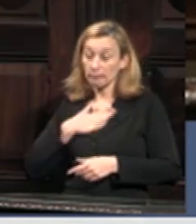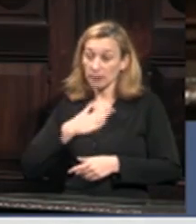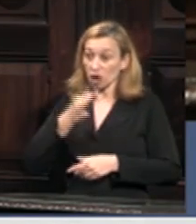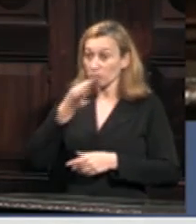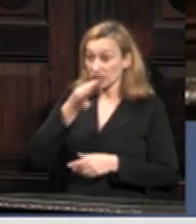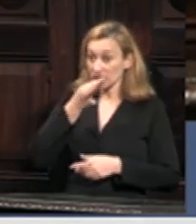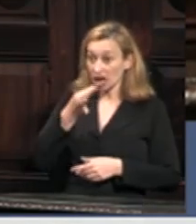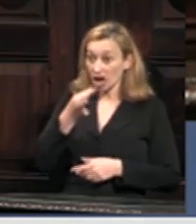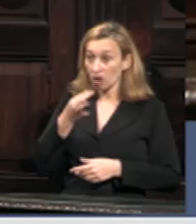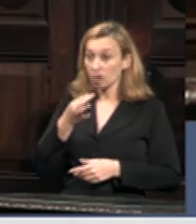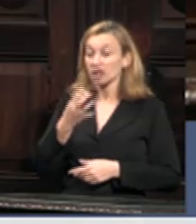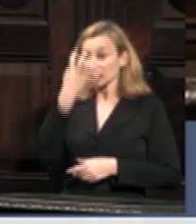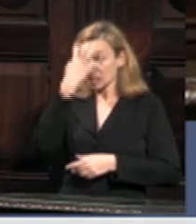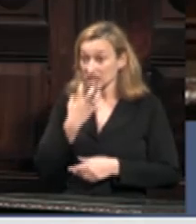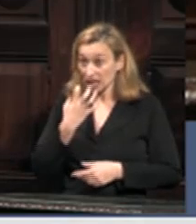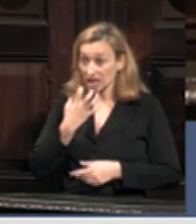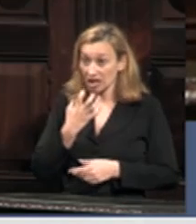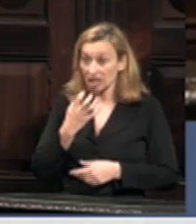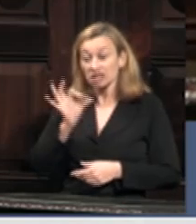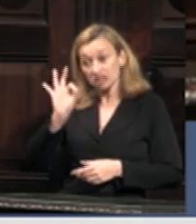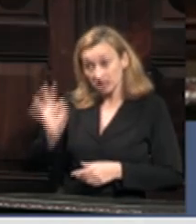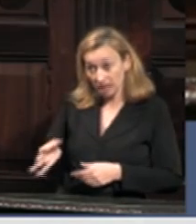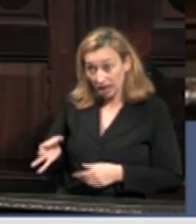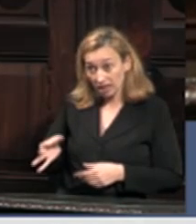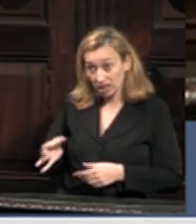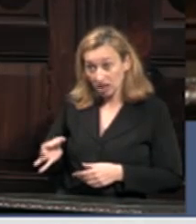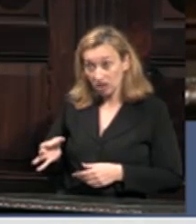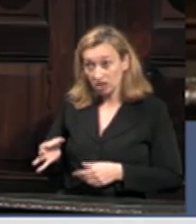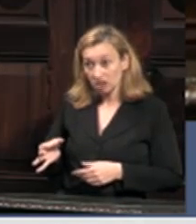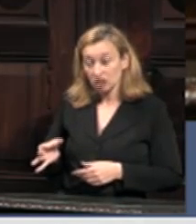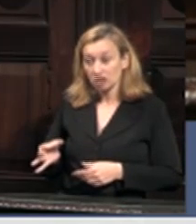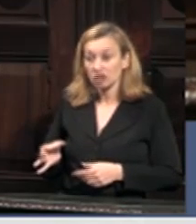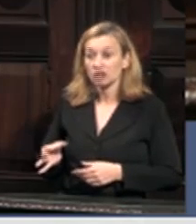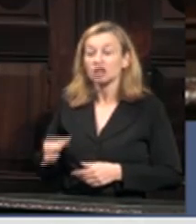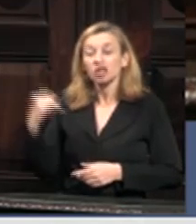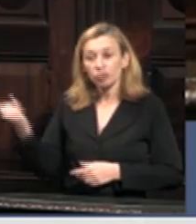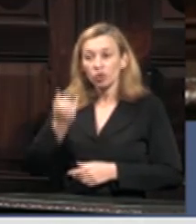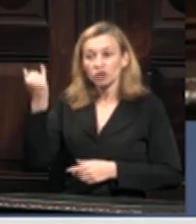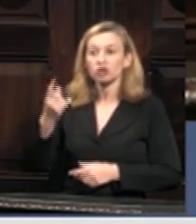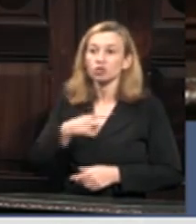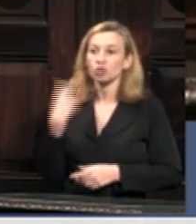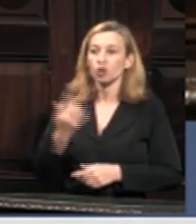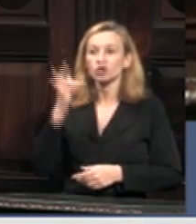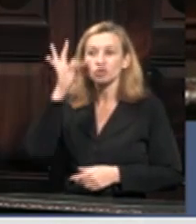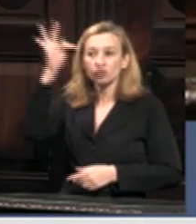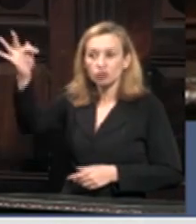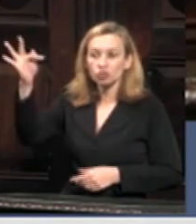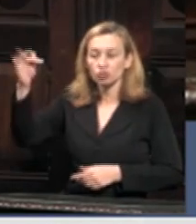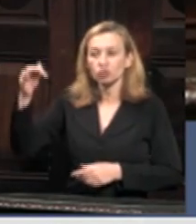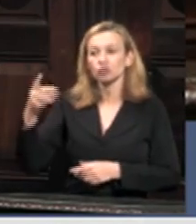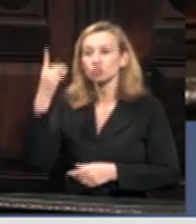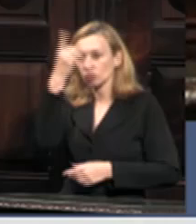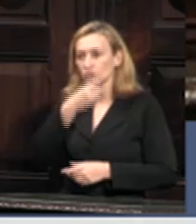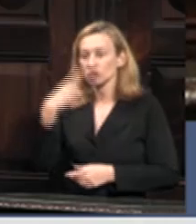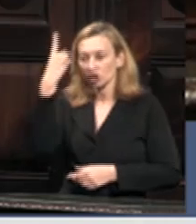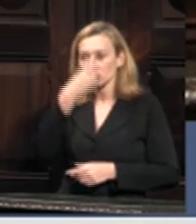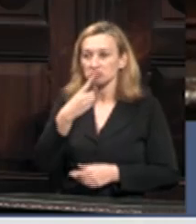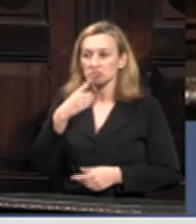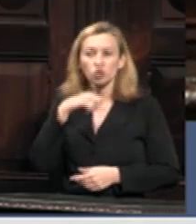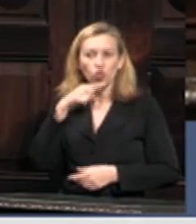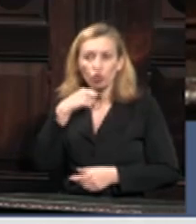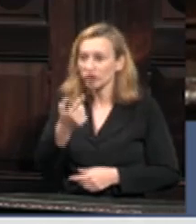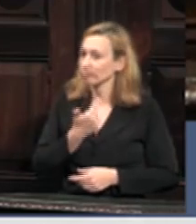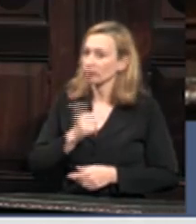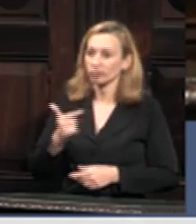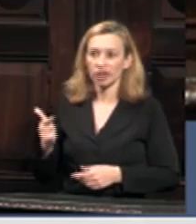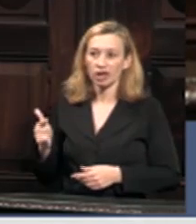a mais serena, a mais prudente, a mais correta e a mais importante para o nosso futuro. No domingo, eu não tenho nenhuma